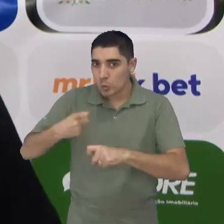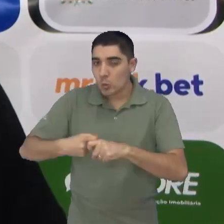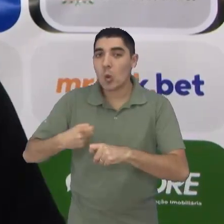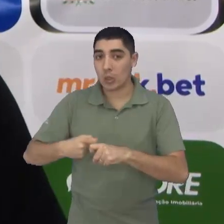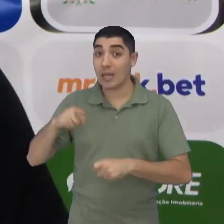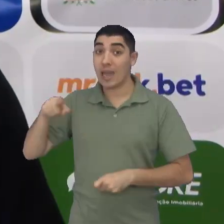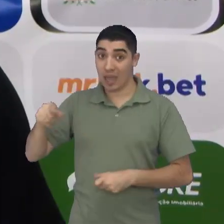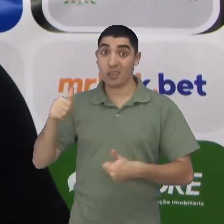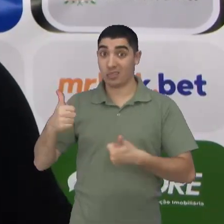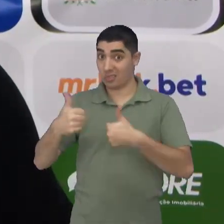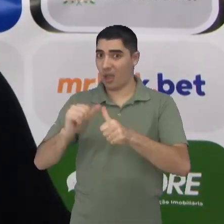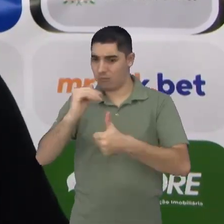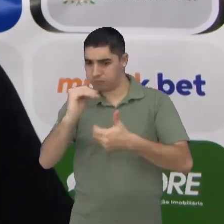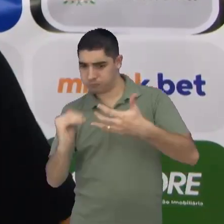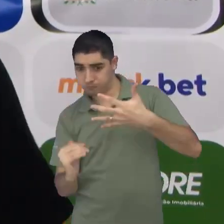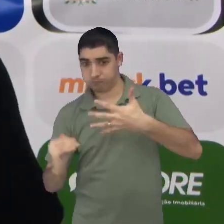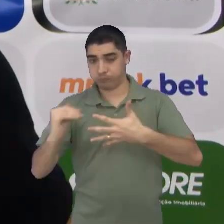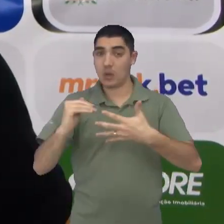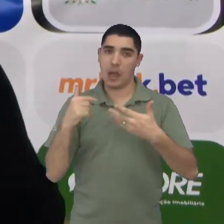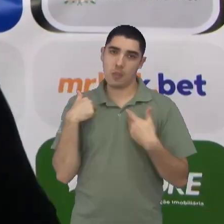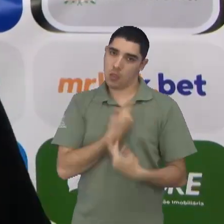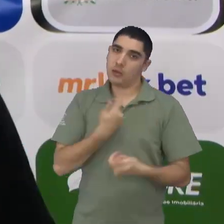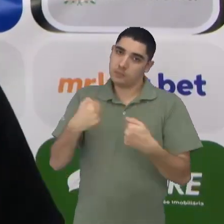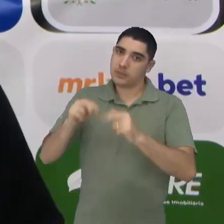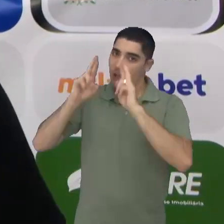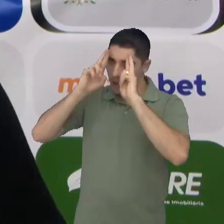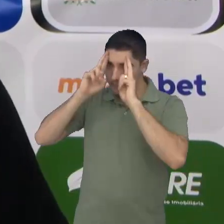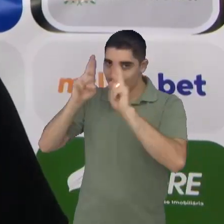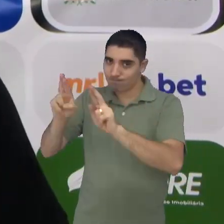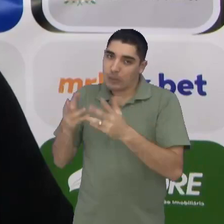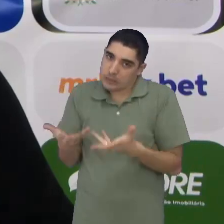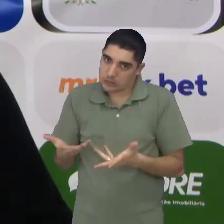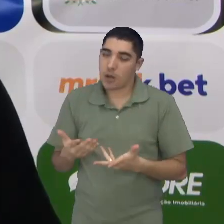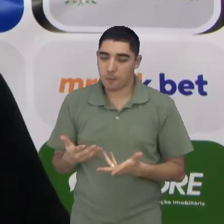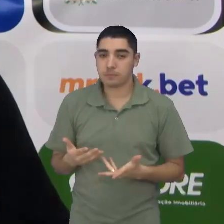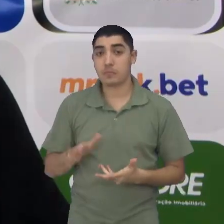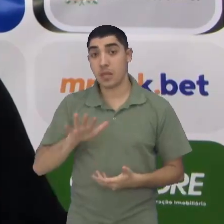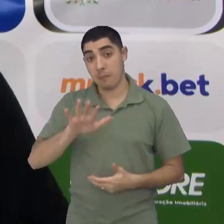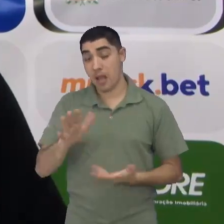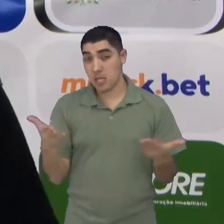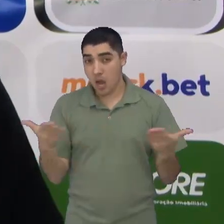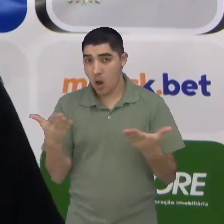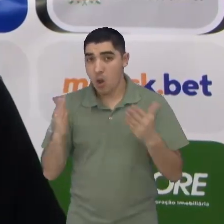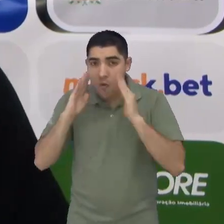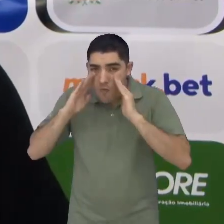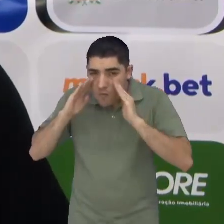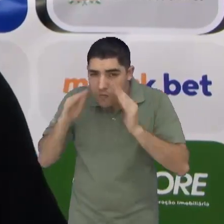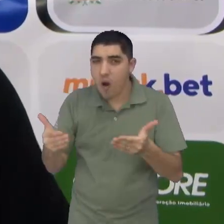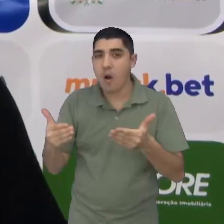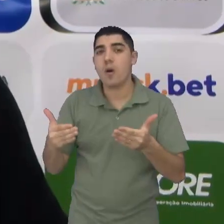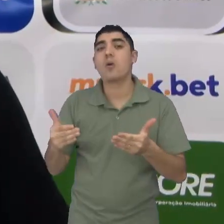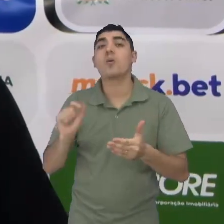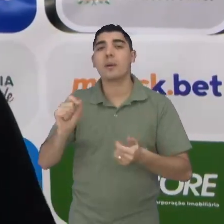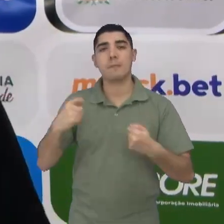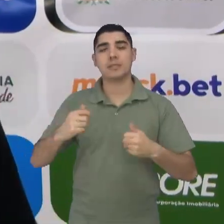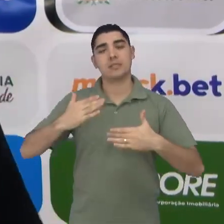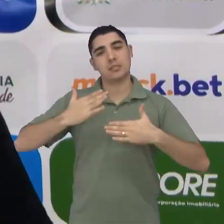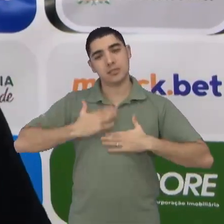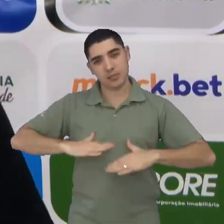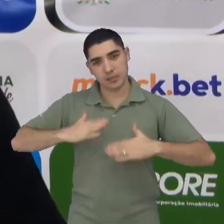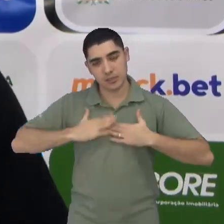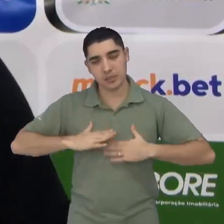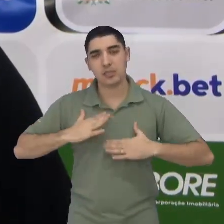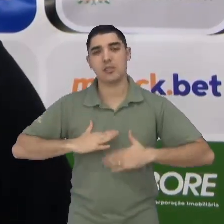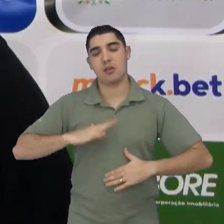tabela e a gente tem que respeitar todos os rivais. Agora nosso foco é só descansar, recuperar